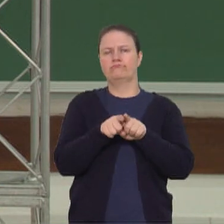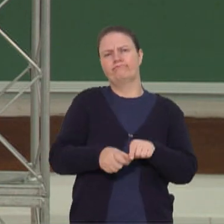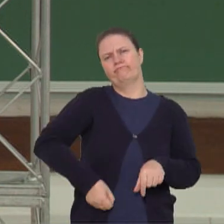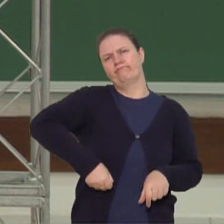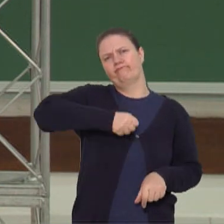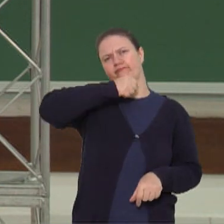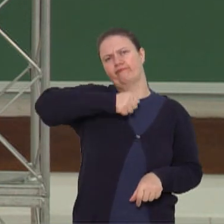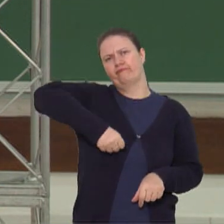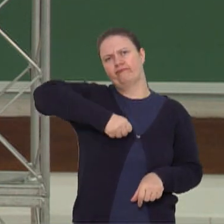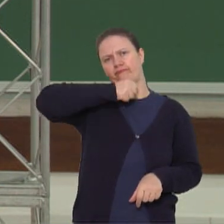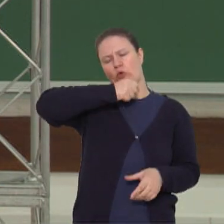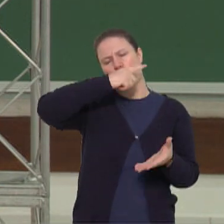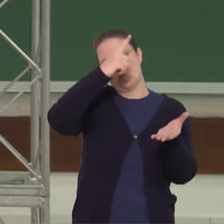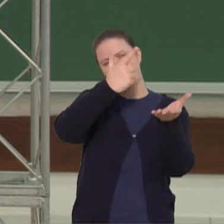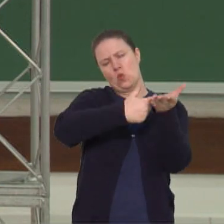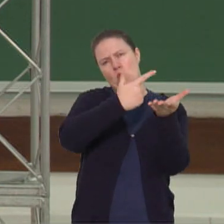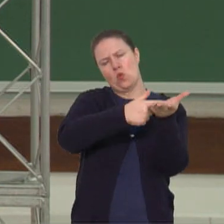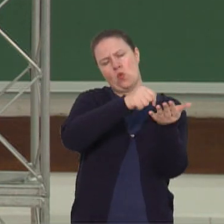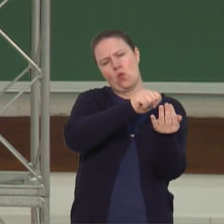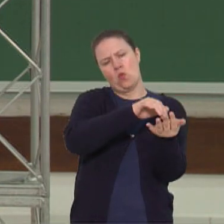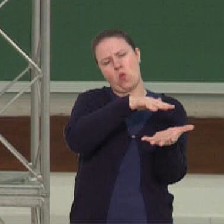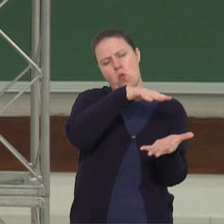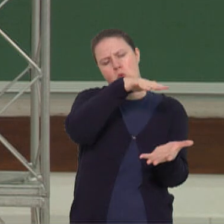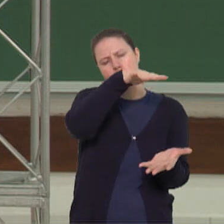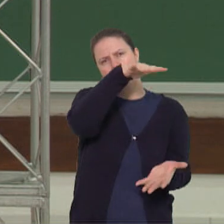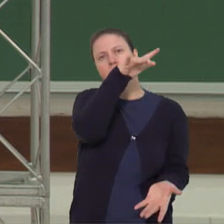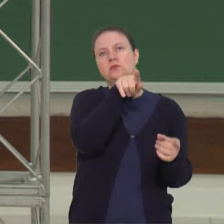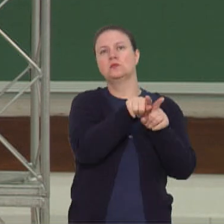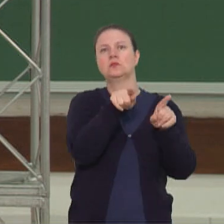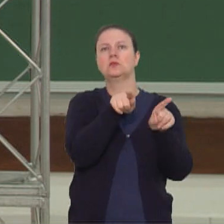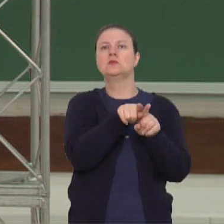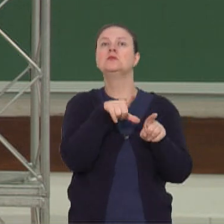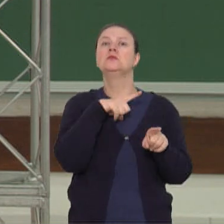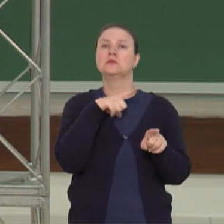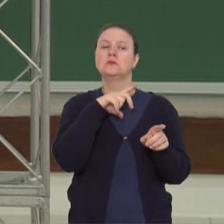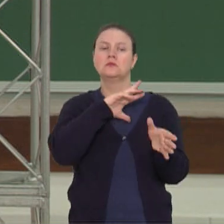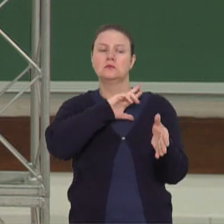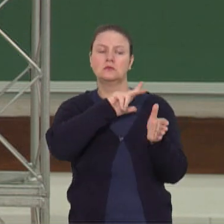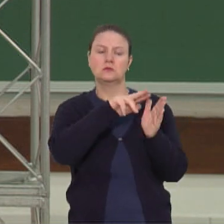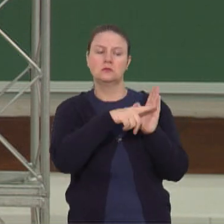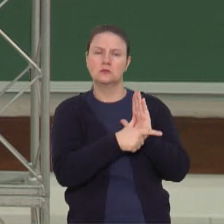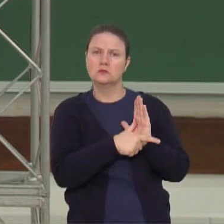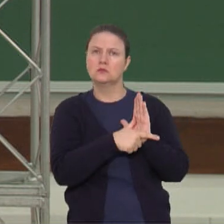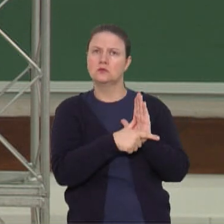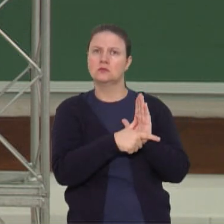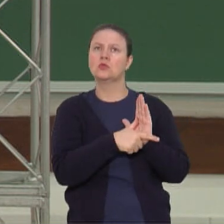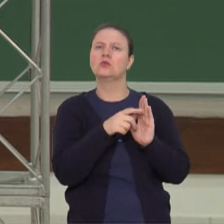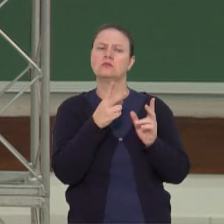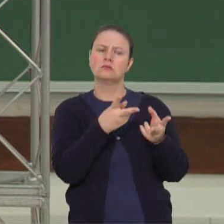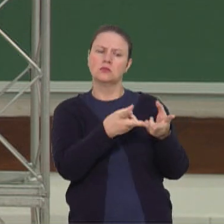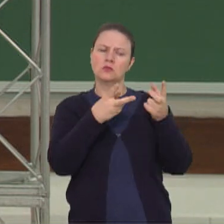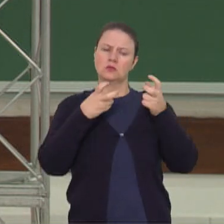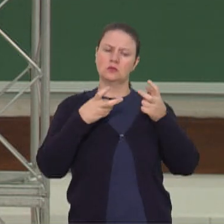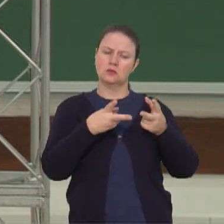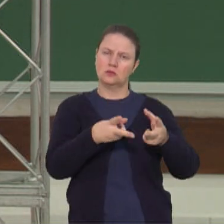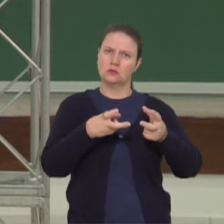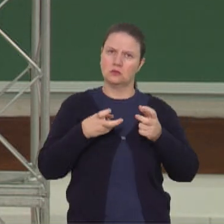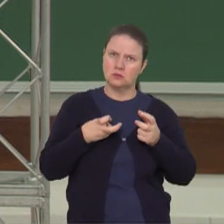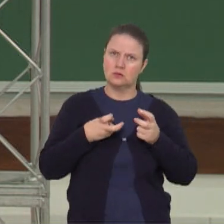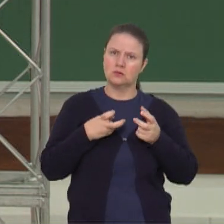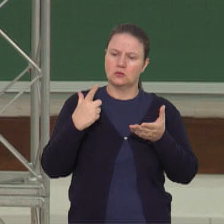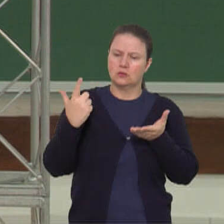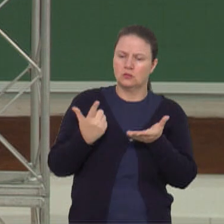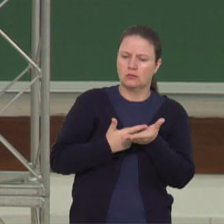antigas da coleção Os Pensadores, volume Os Pré-Socráticos, vocês perceberão que as páginas irão